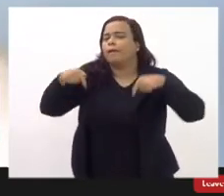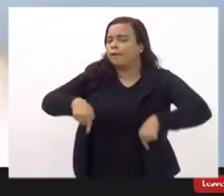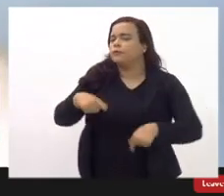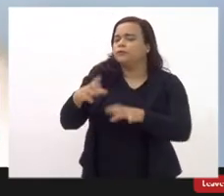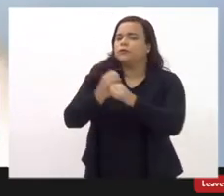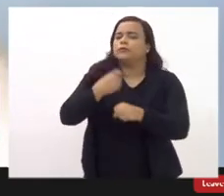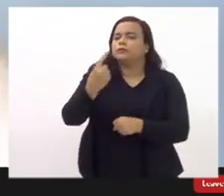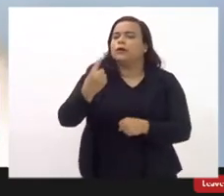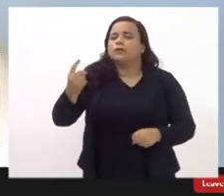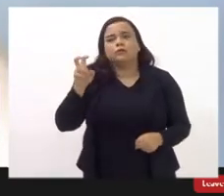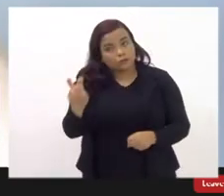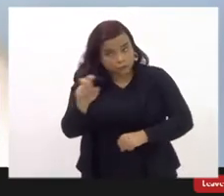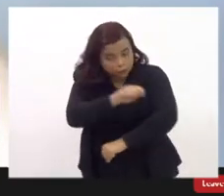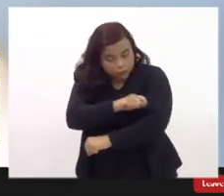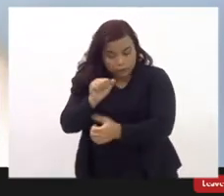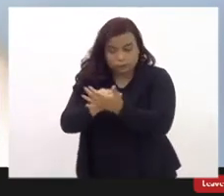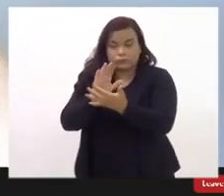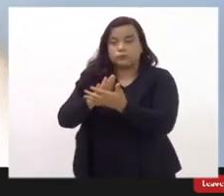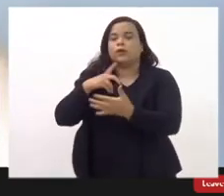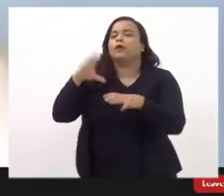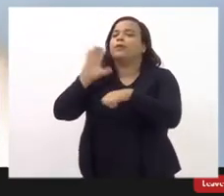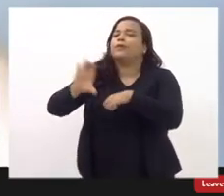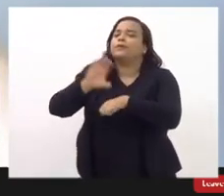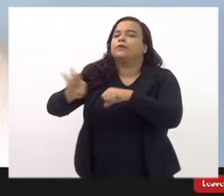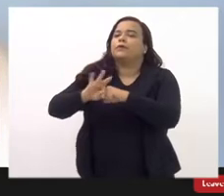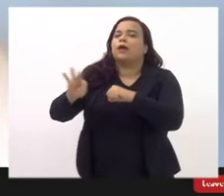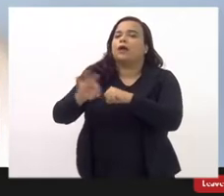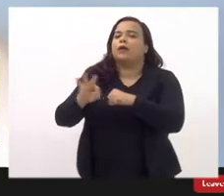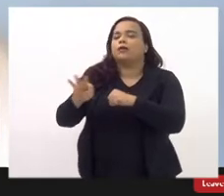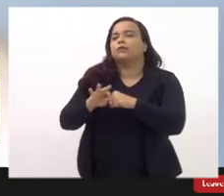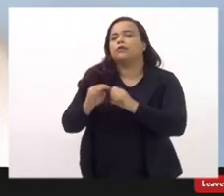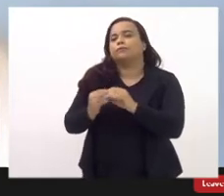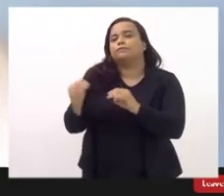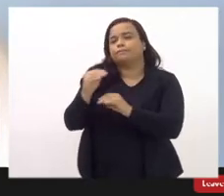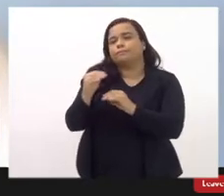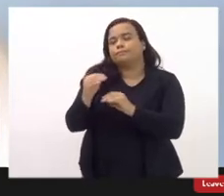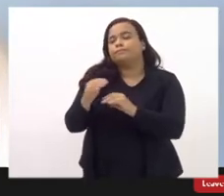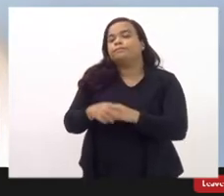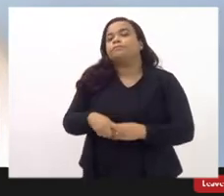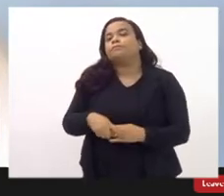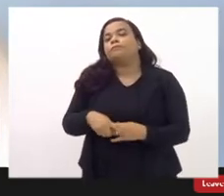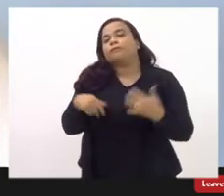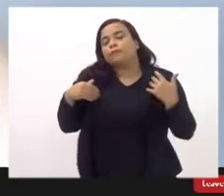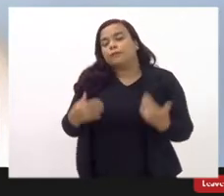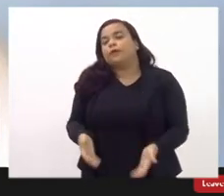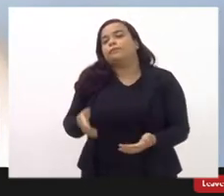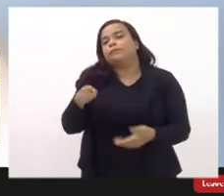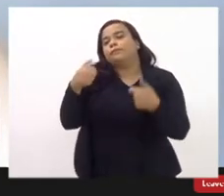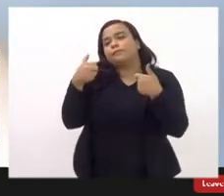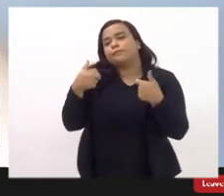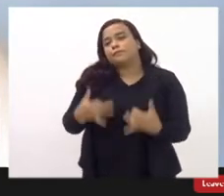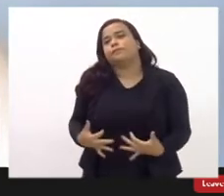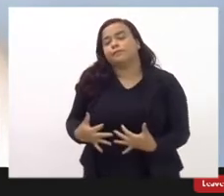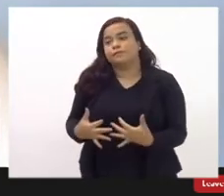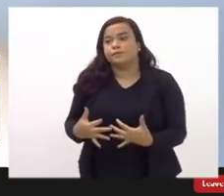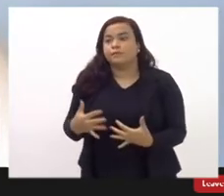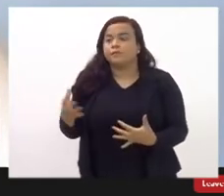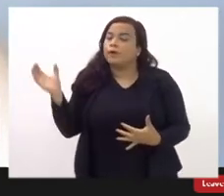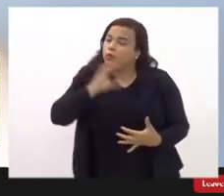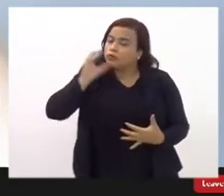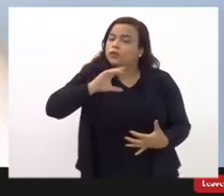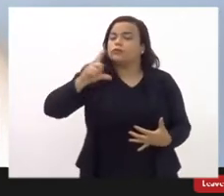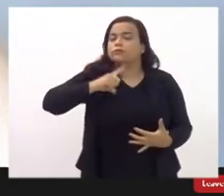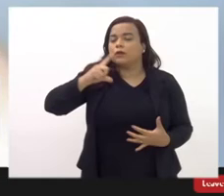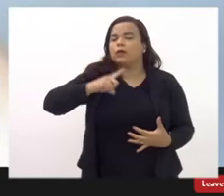estudantes matriculados nos cursos técnicos subsequentes. Então, desse modo, encerro minha fala, né, se torna ainda mais urgente